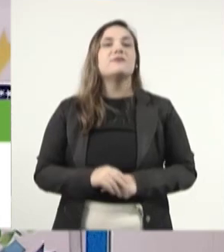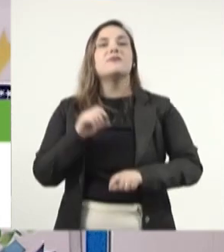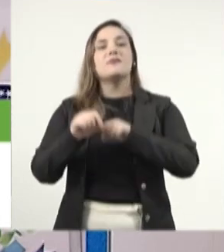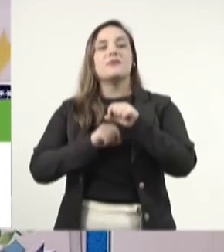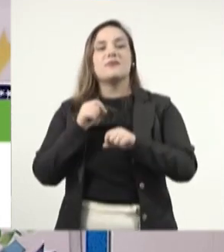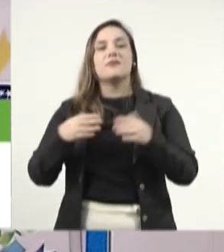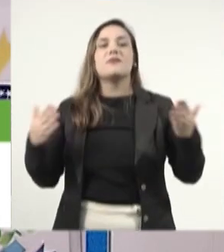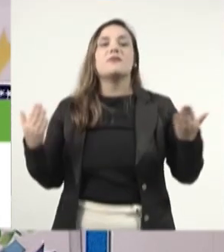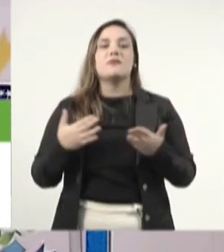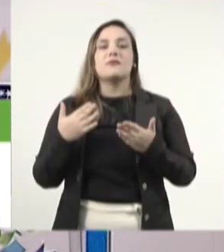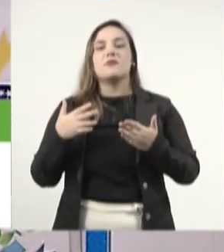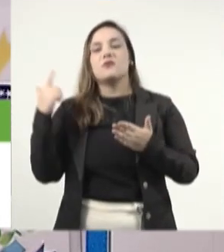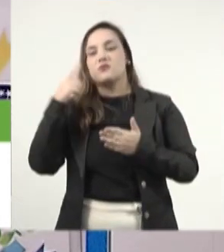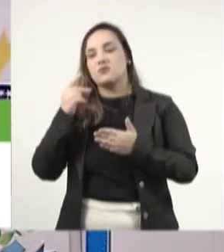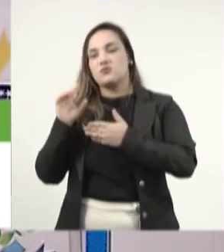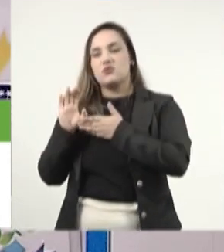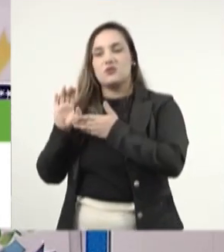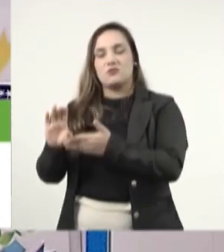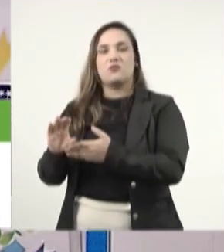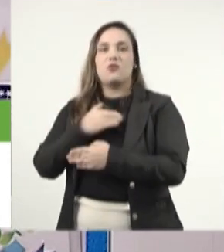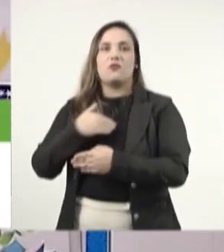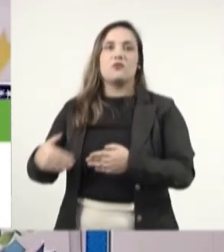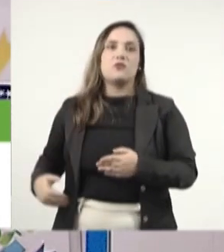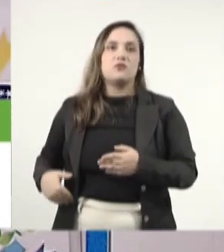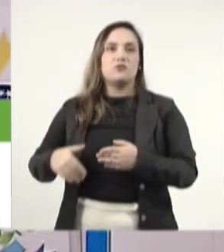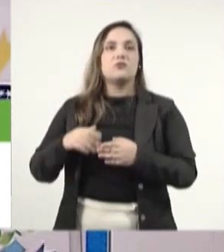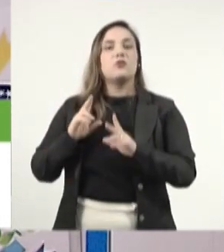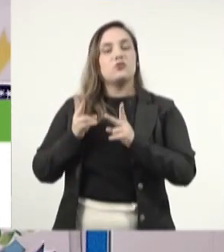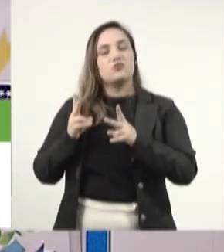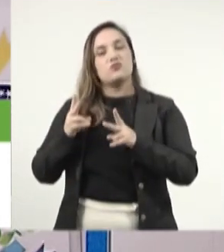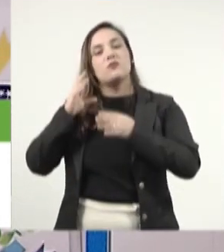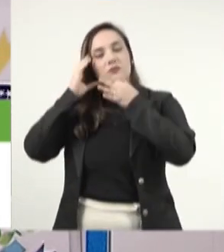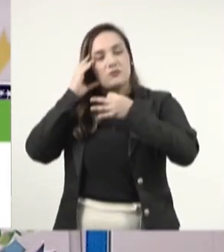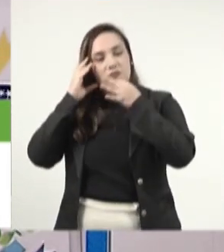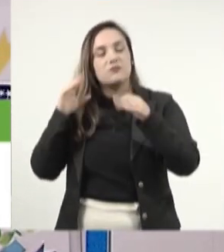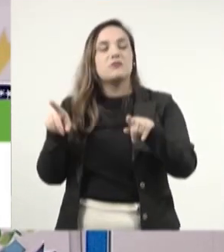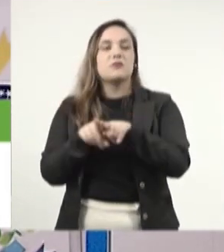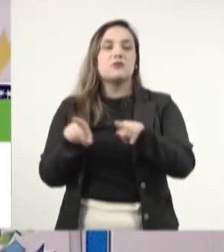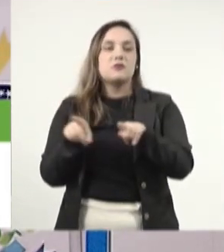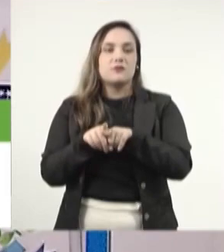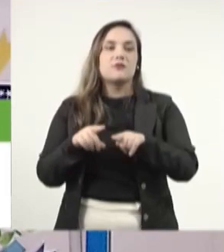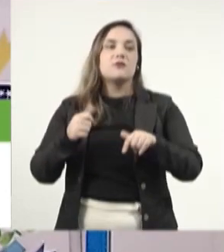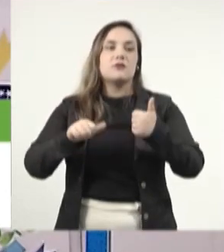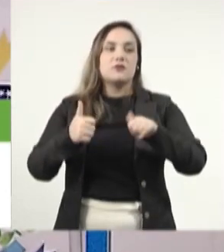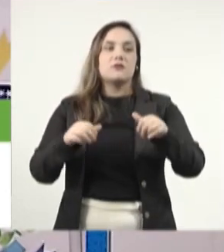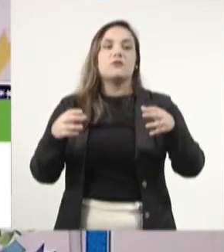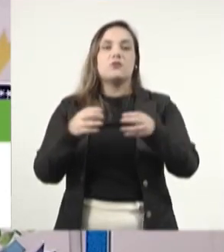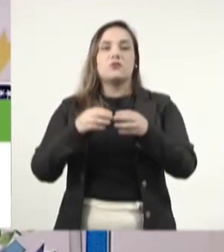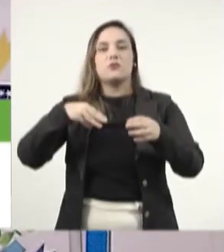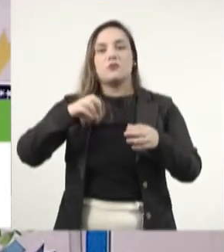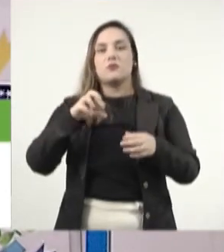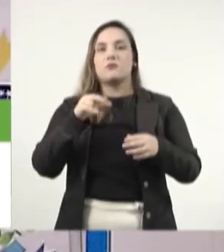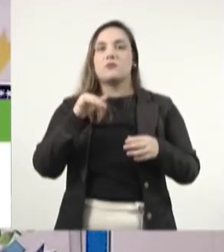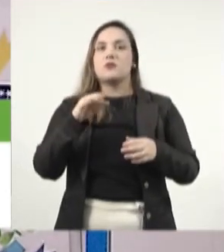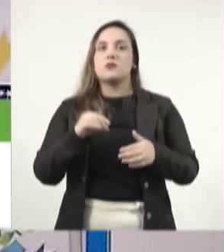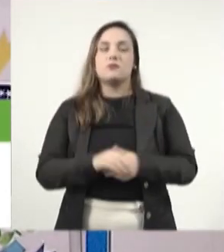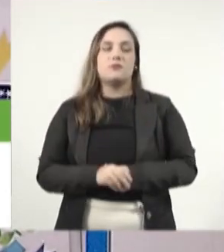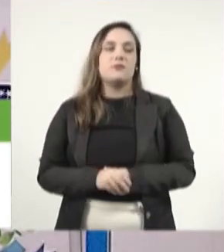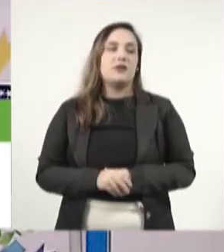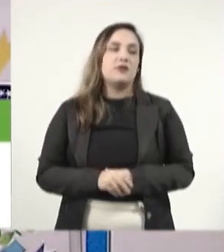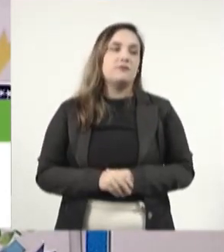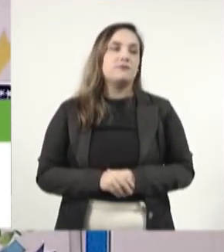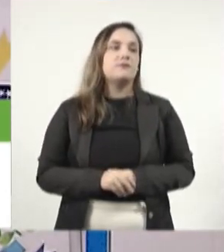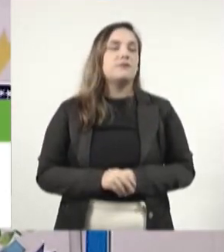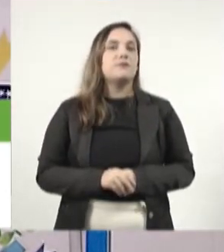com recursos apoiando a manutenção dessas rádios. Matéria também vai para análise das comissões de mérito. Além